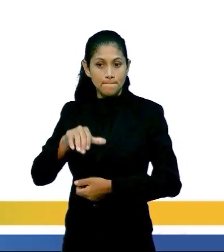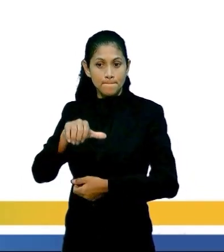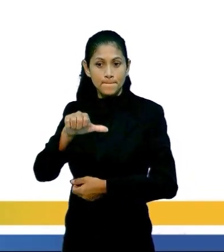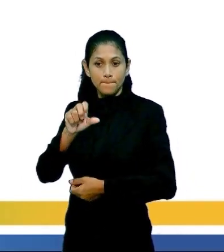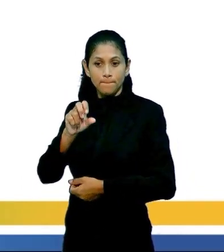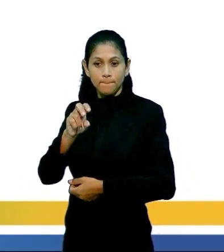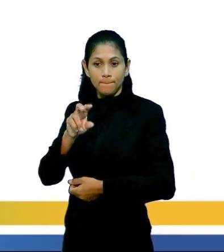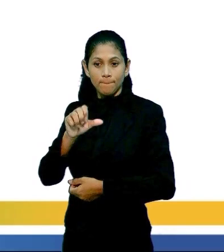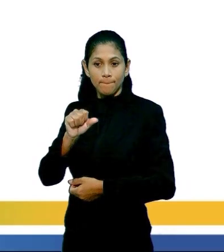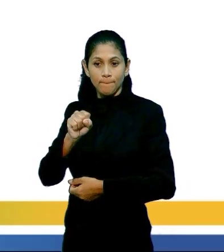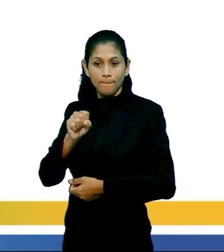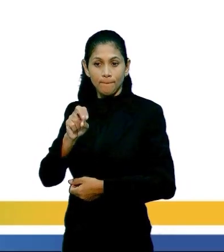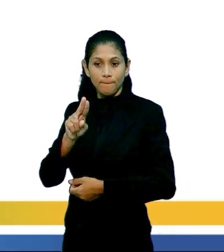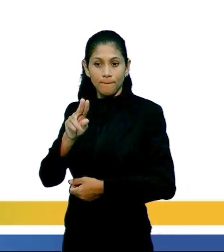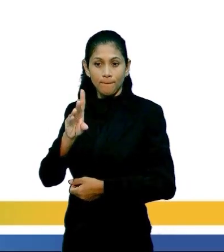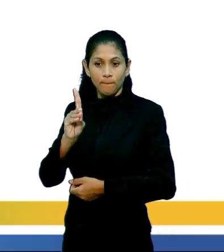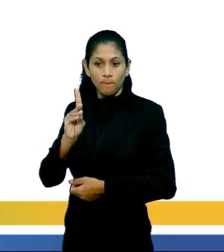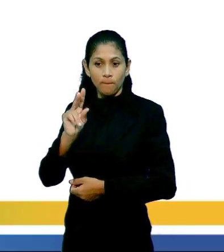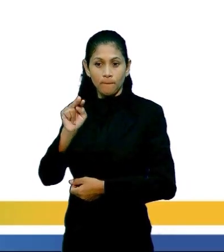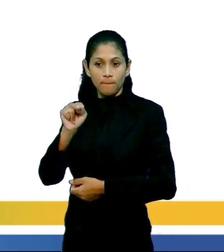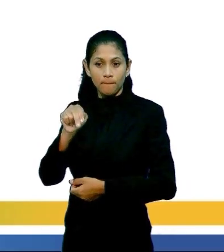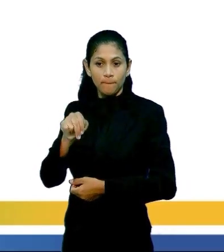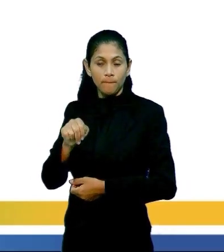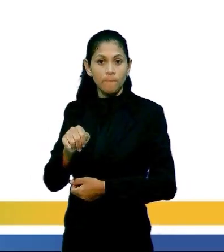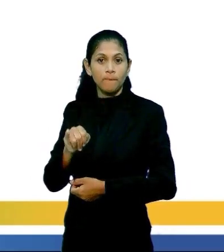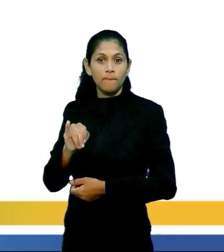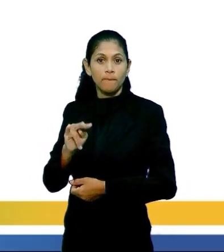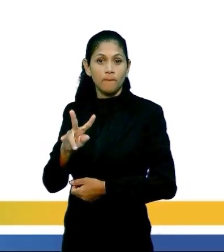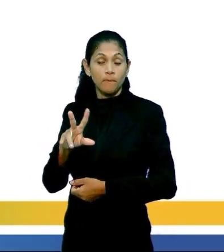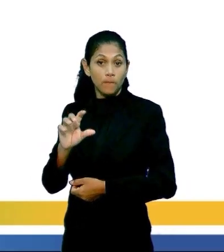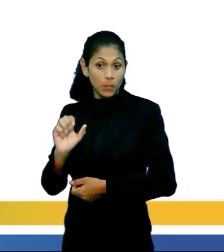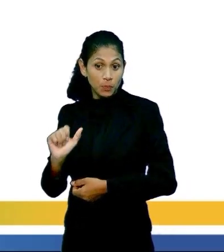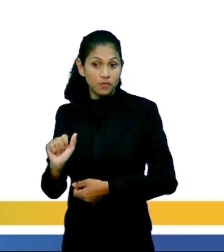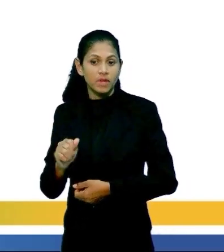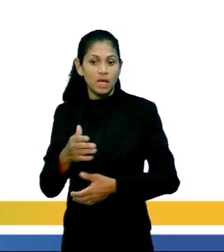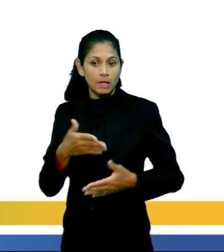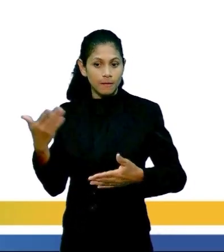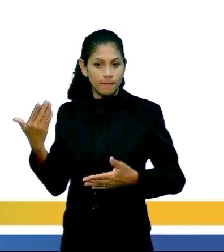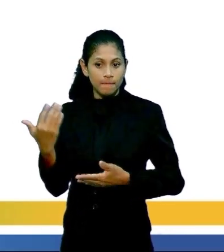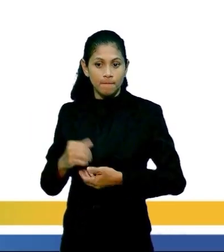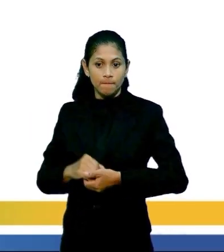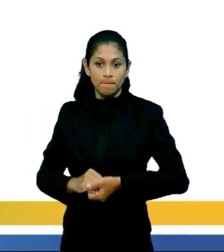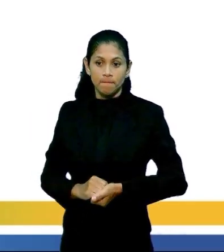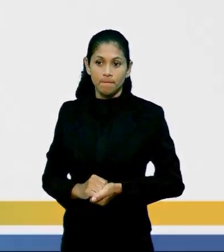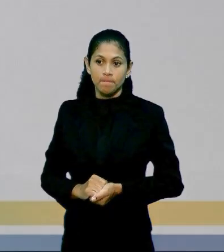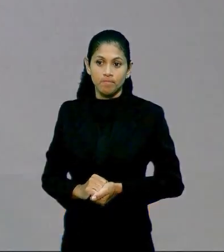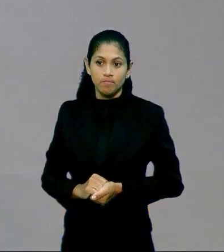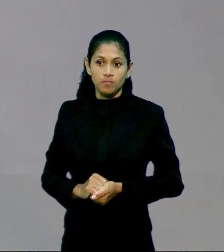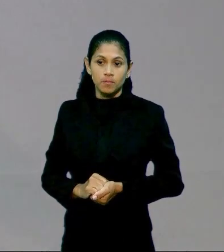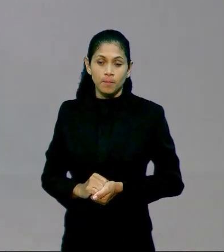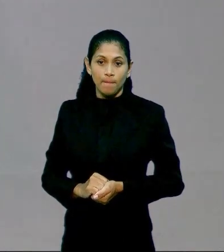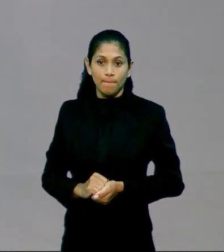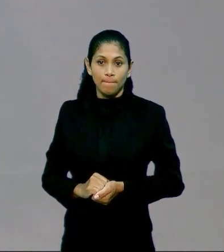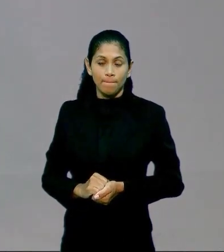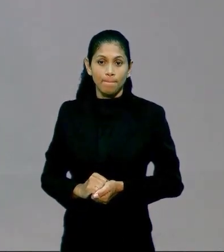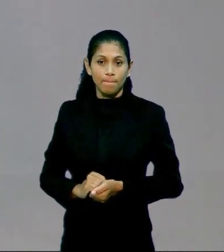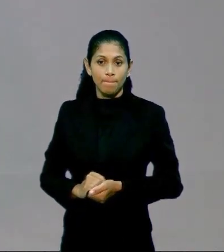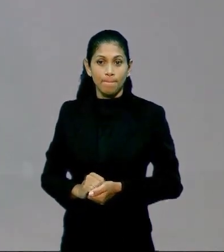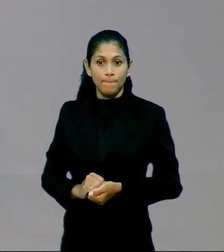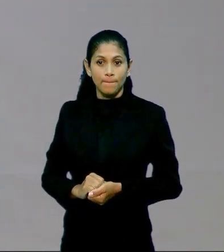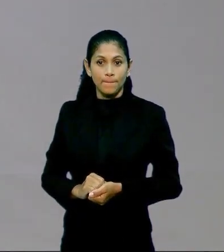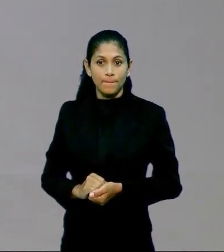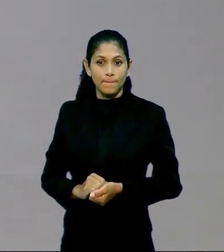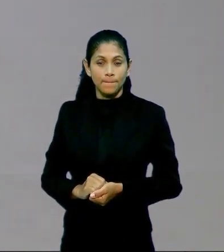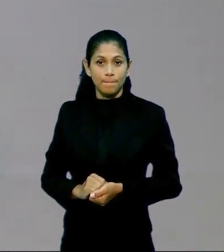O sódio, que é representado pela letra Na, ele tem 11 prótons. Pessoal, toda vez que eu